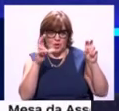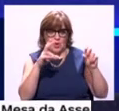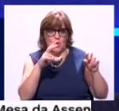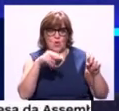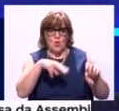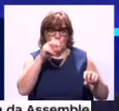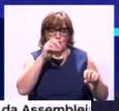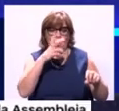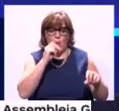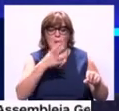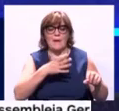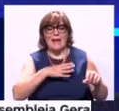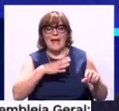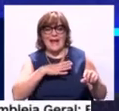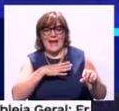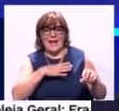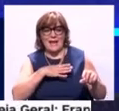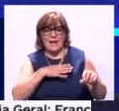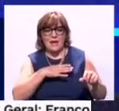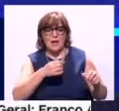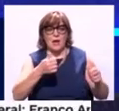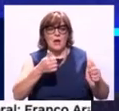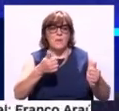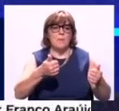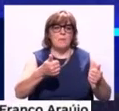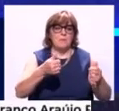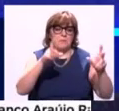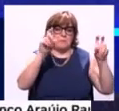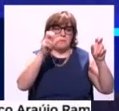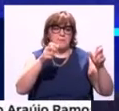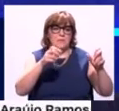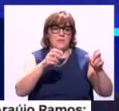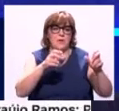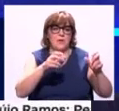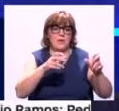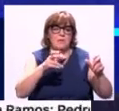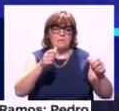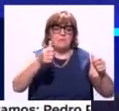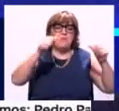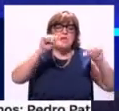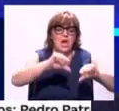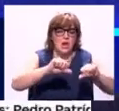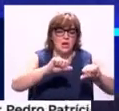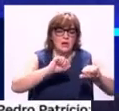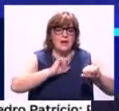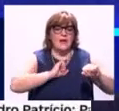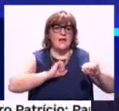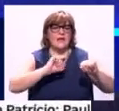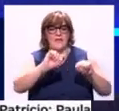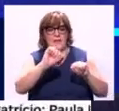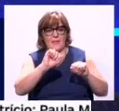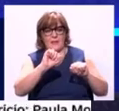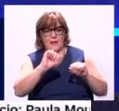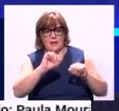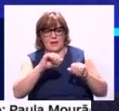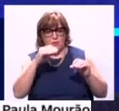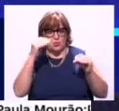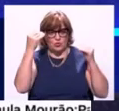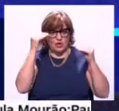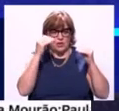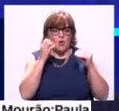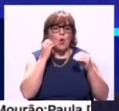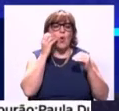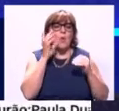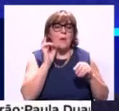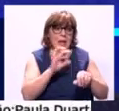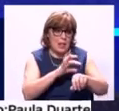ser ainda pior, no bom sentido da palavra, terrível, mais terrível, terrível que o Pinto da Costa. Esse sou eu. De que forma?